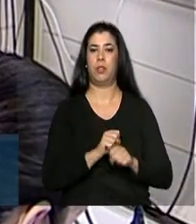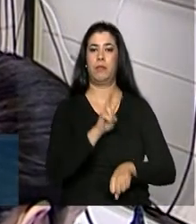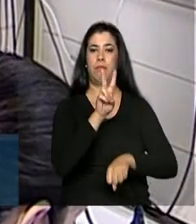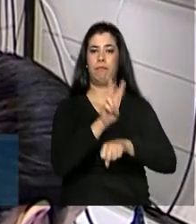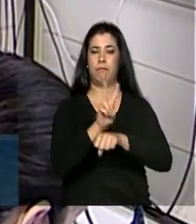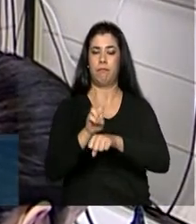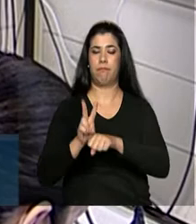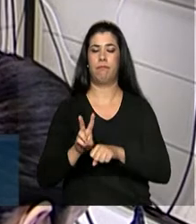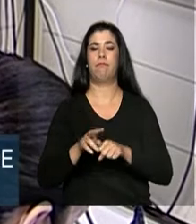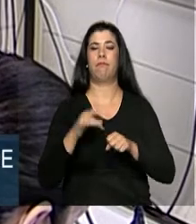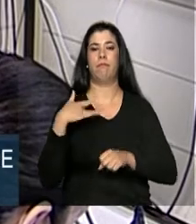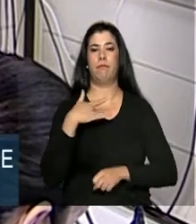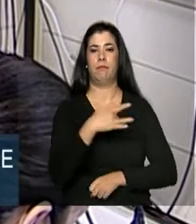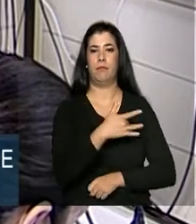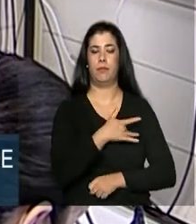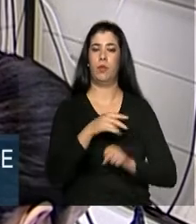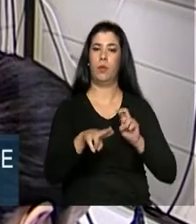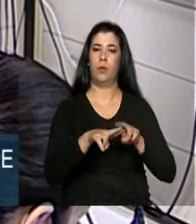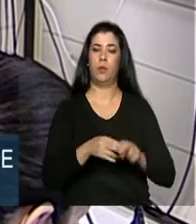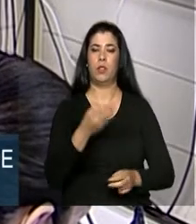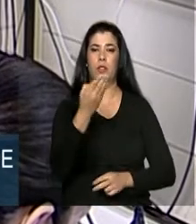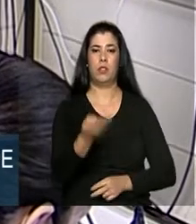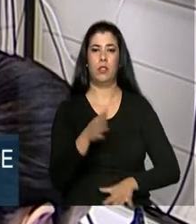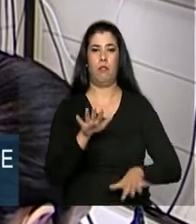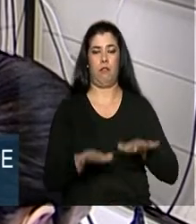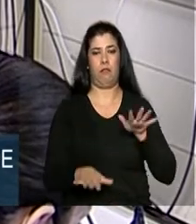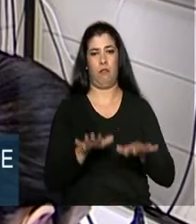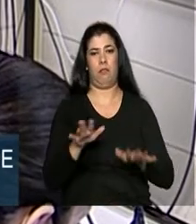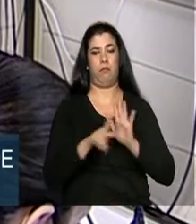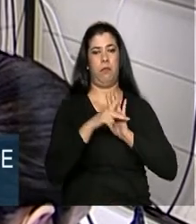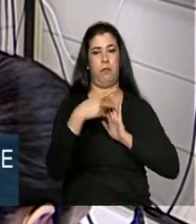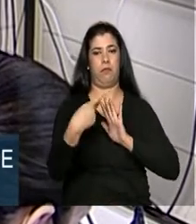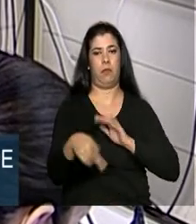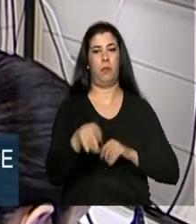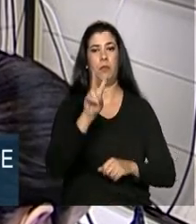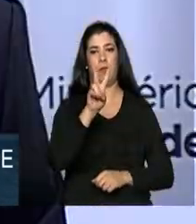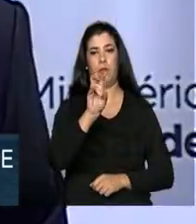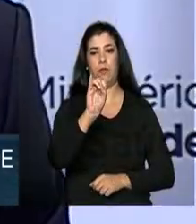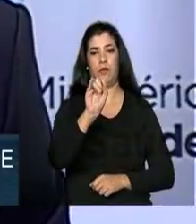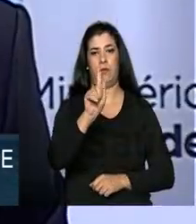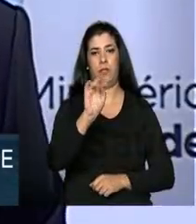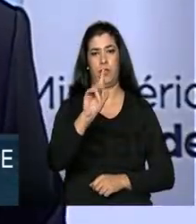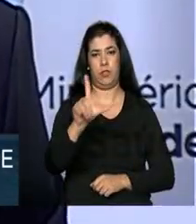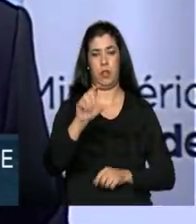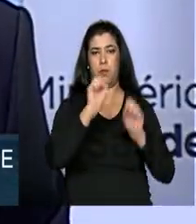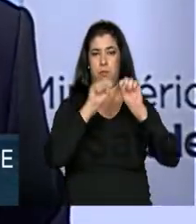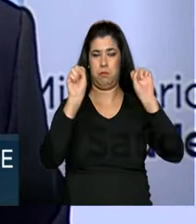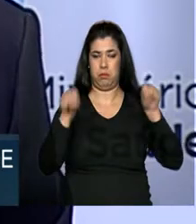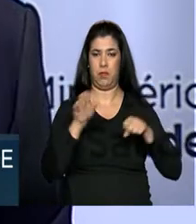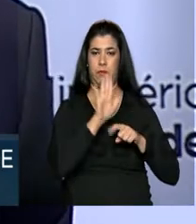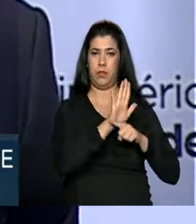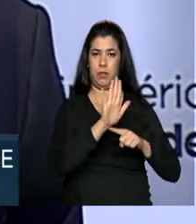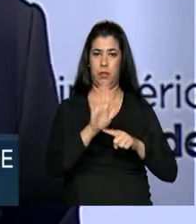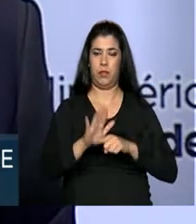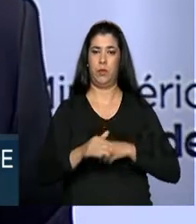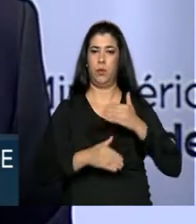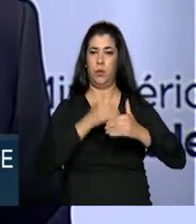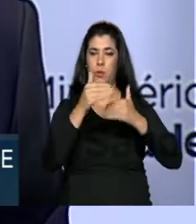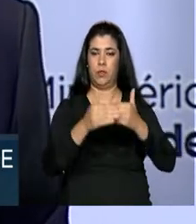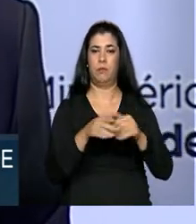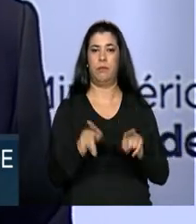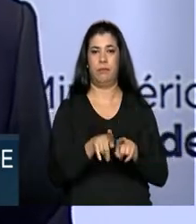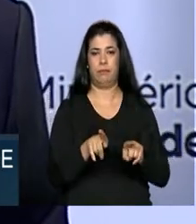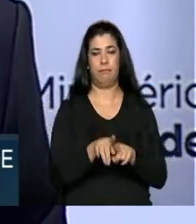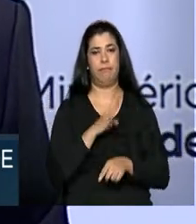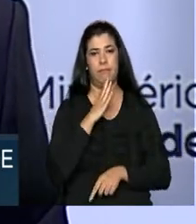doença, né, da saúde. Portanto, é esse equilíbrio, né, que o Vigitel nos ajuda a poder enfrentar. Nós